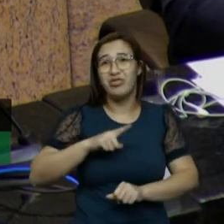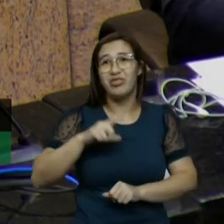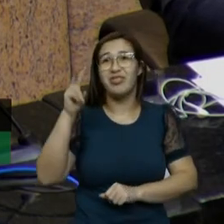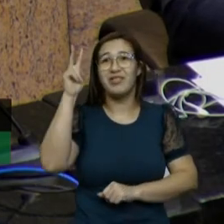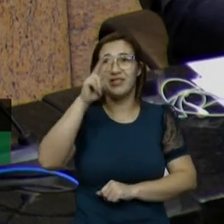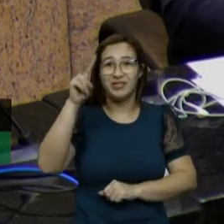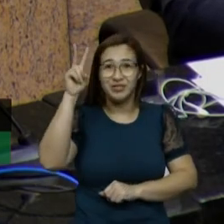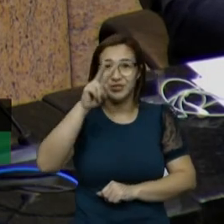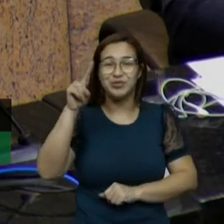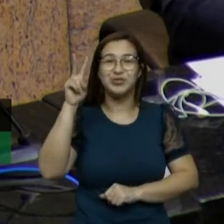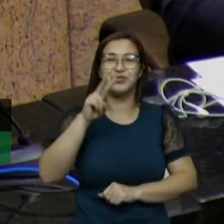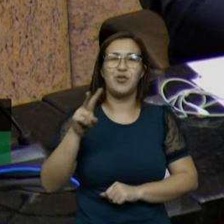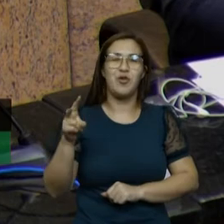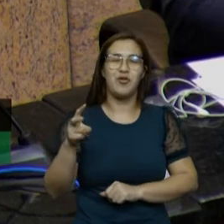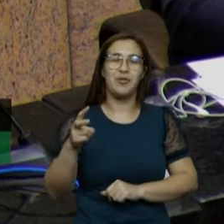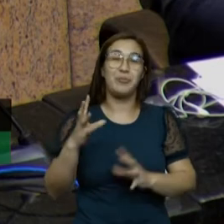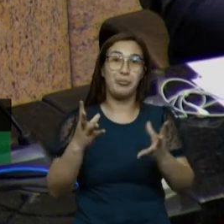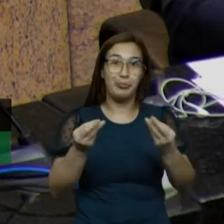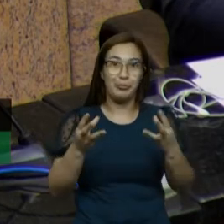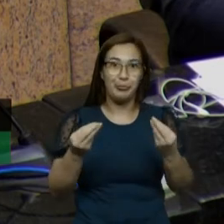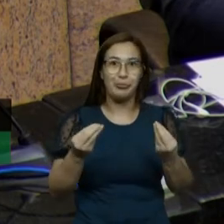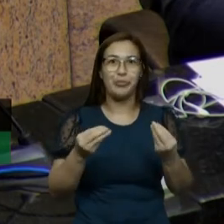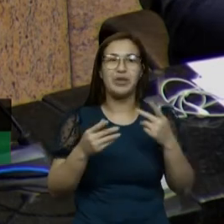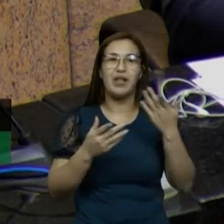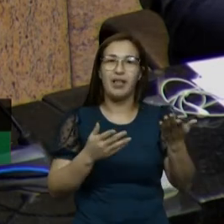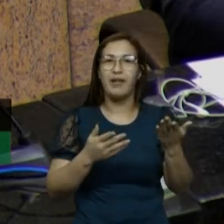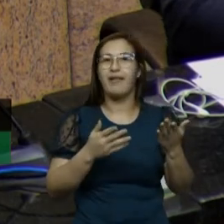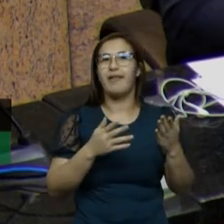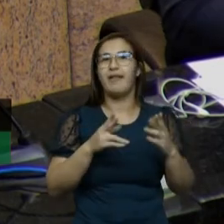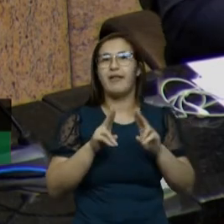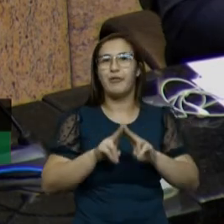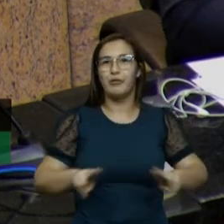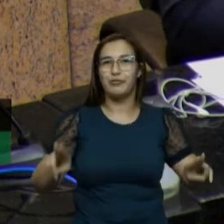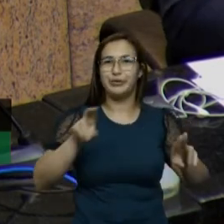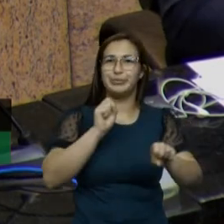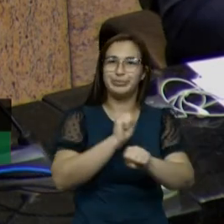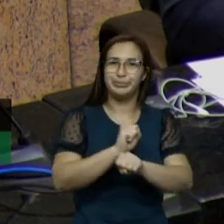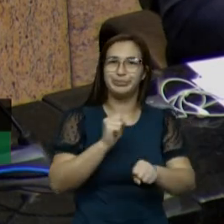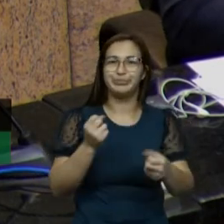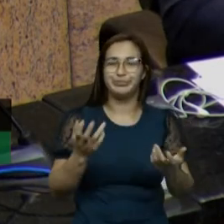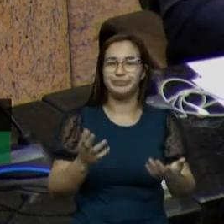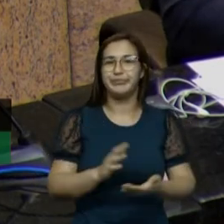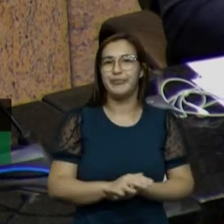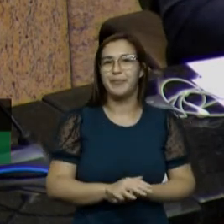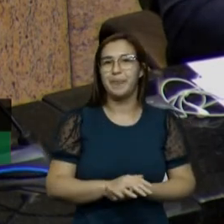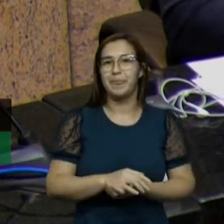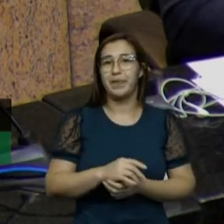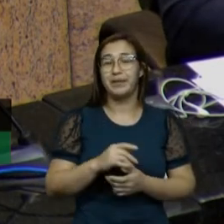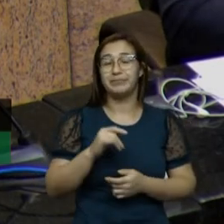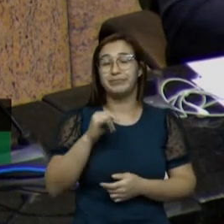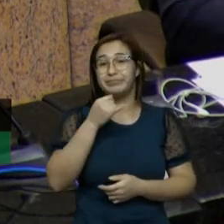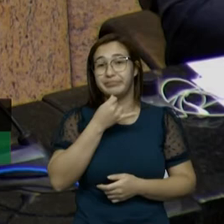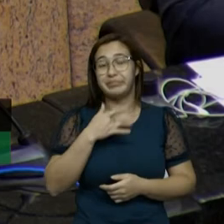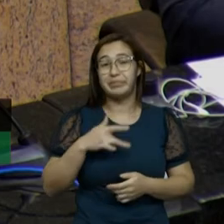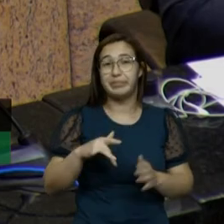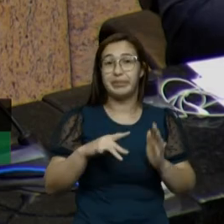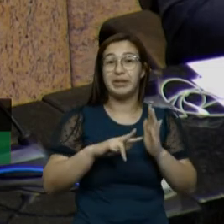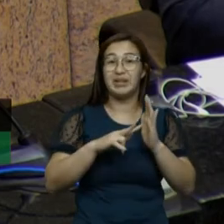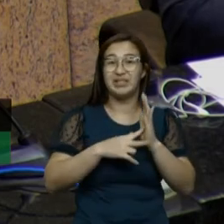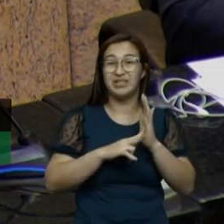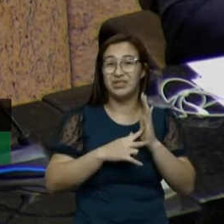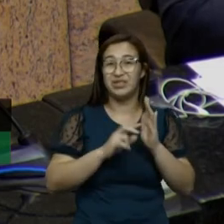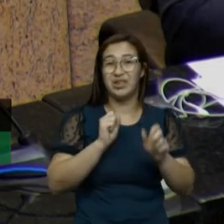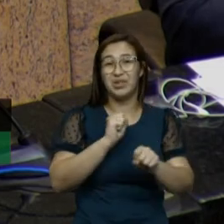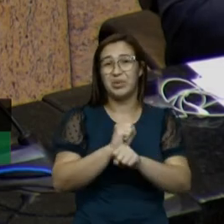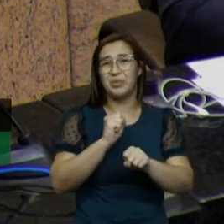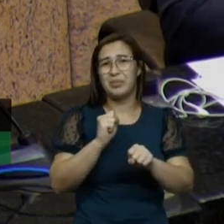quantidade de greves que enfrentou na Universidade Federal. É muito triste que nós tenhamos um sindicato que faz isso com uma educação pública superior que